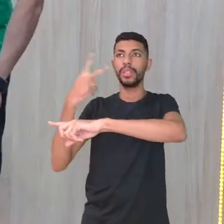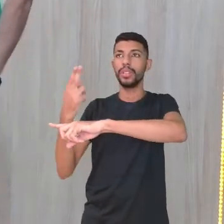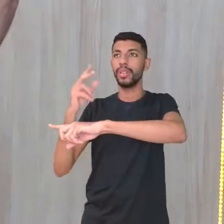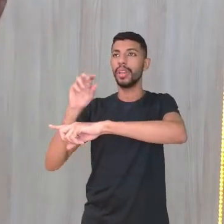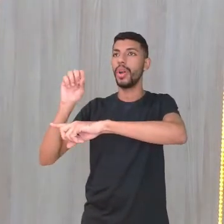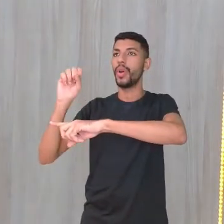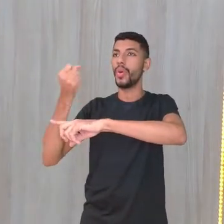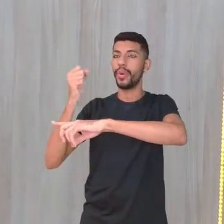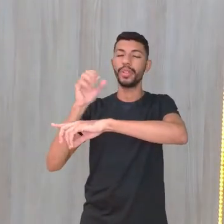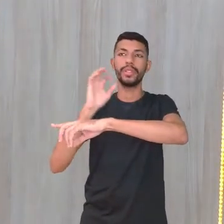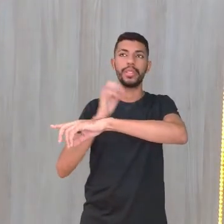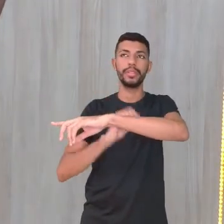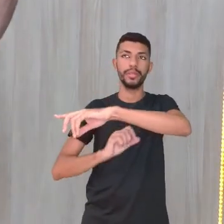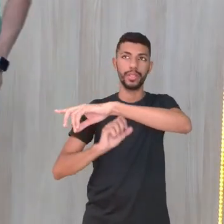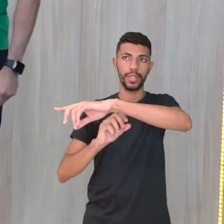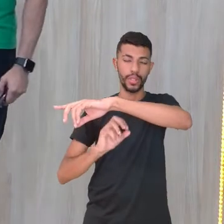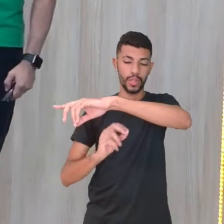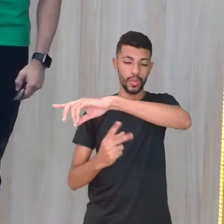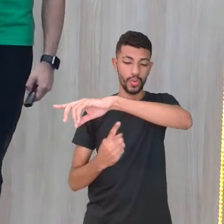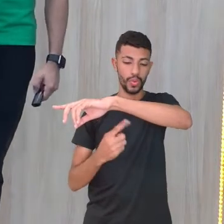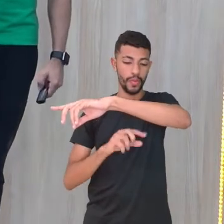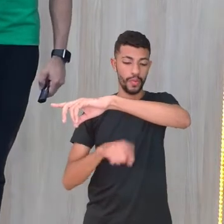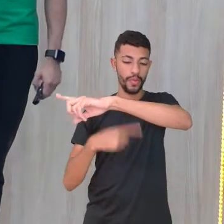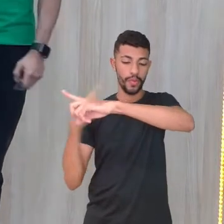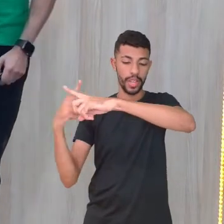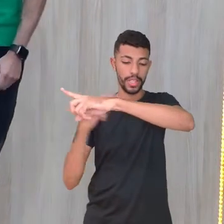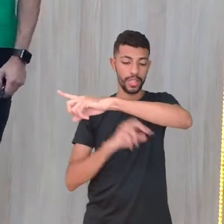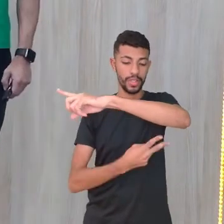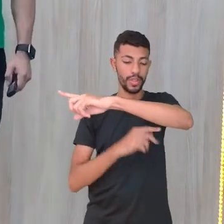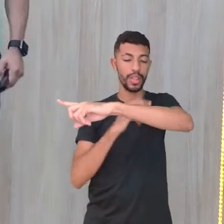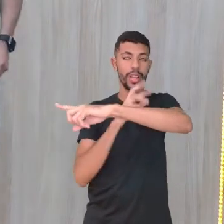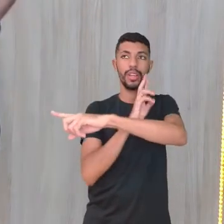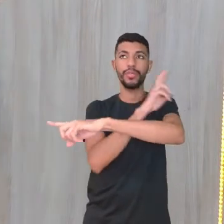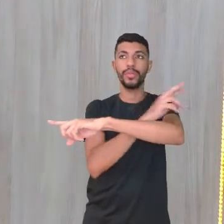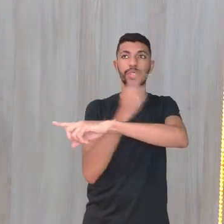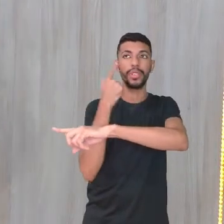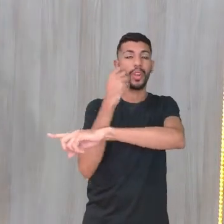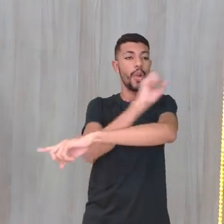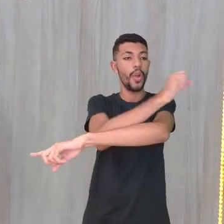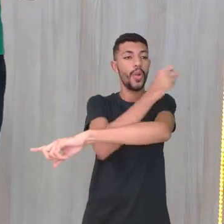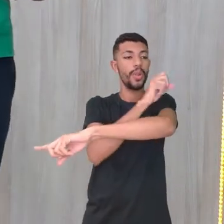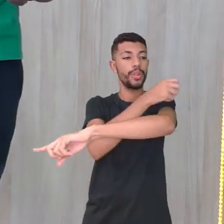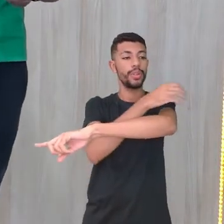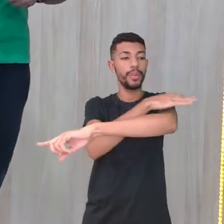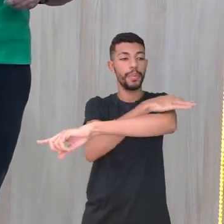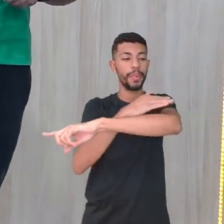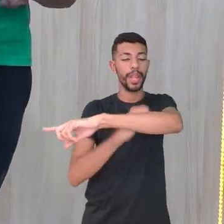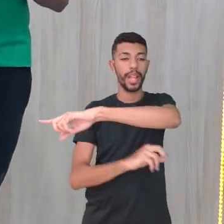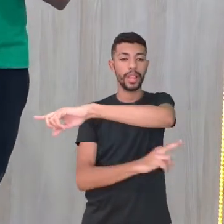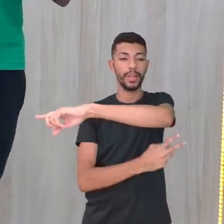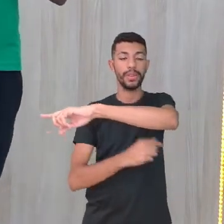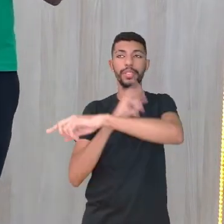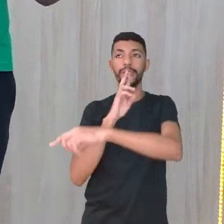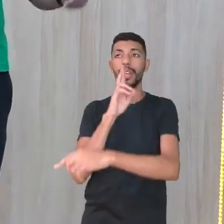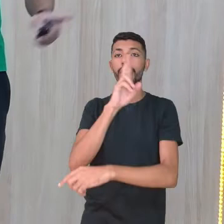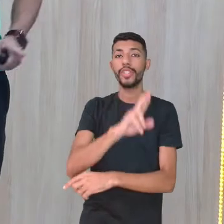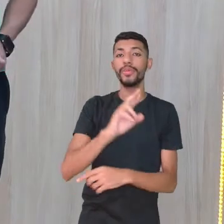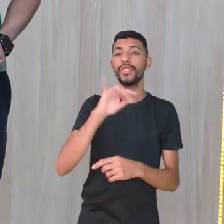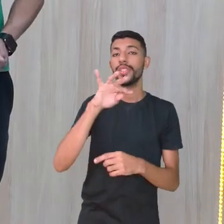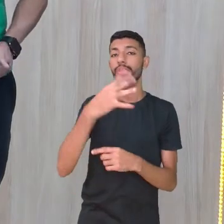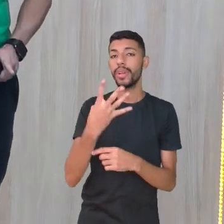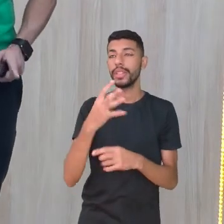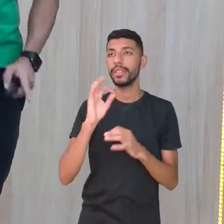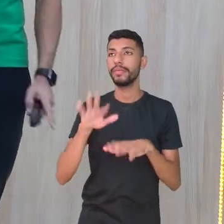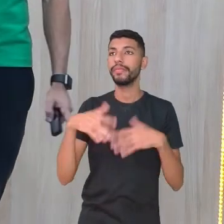2. E 8 dividido por 2 é igual a quanto? É igual a 4. Então, você pode notar que em todos os três